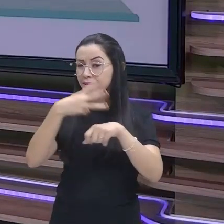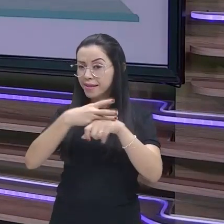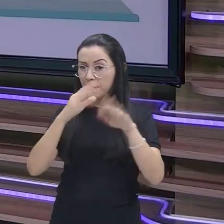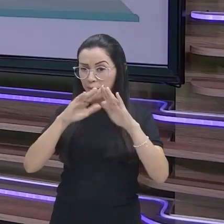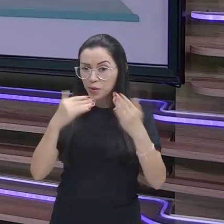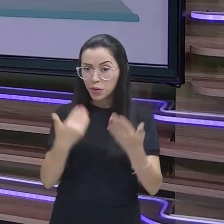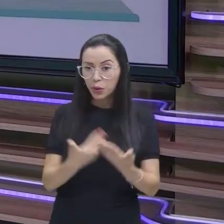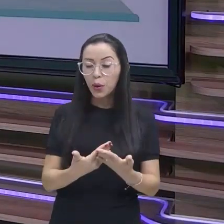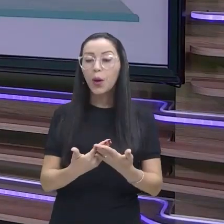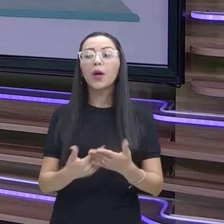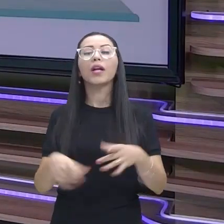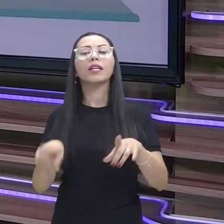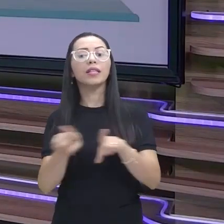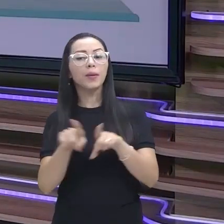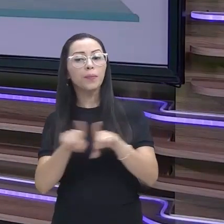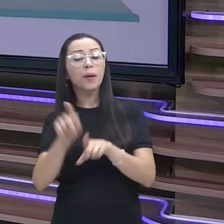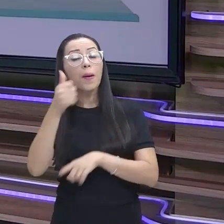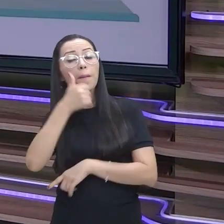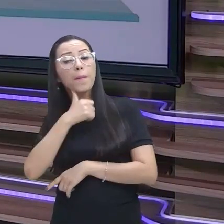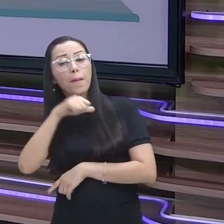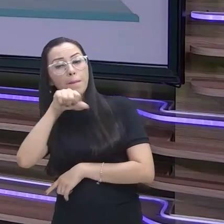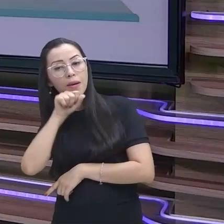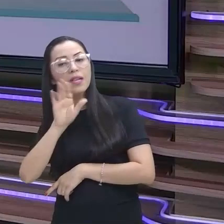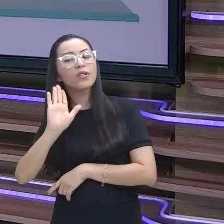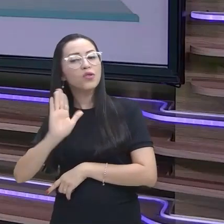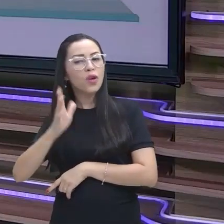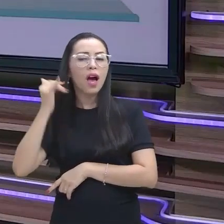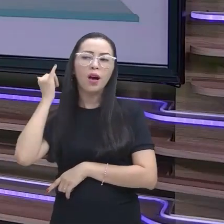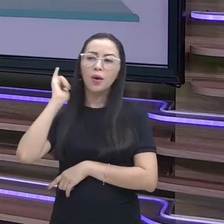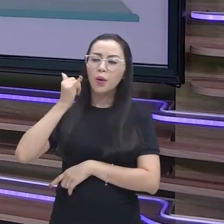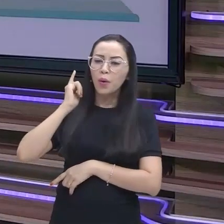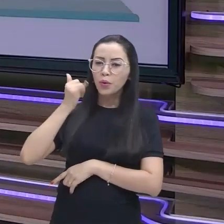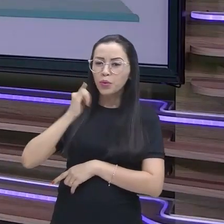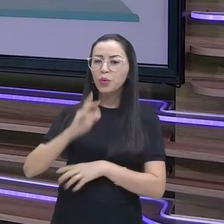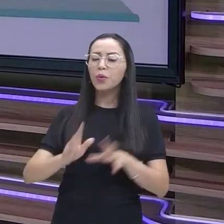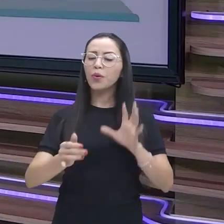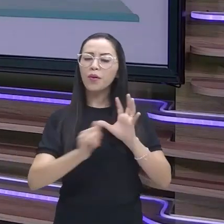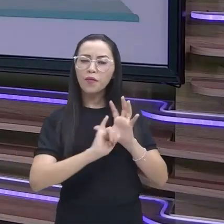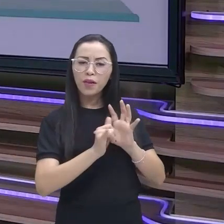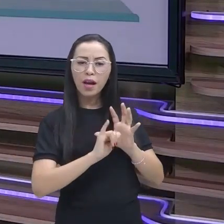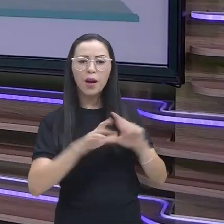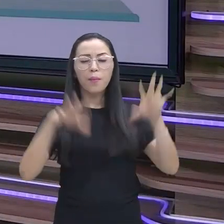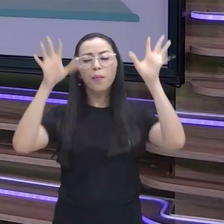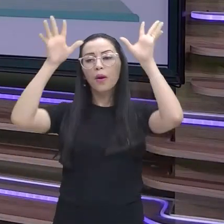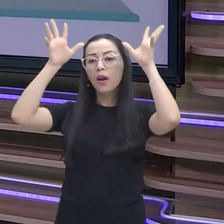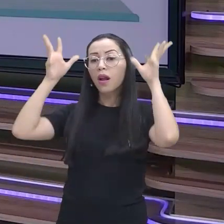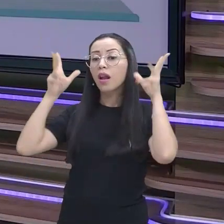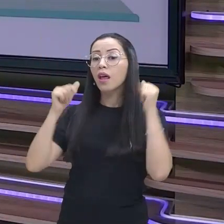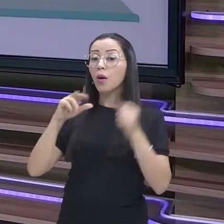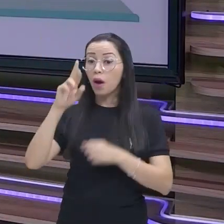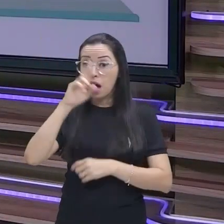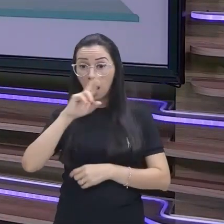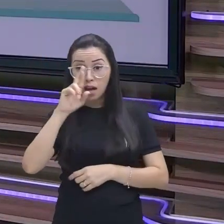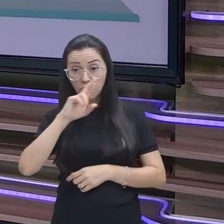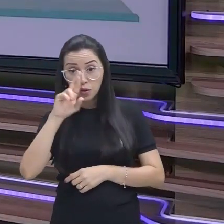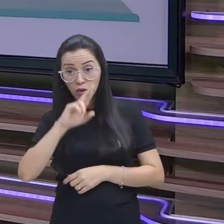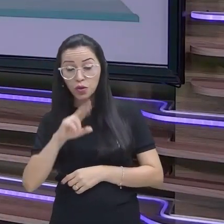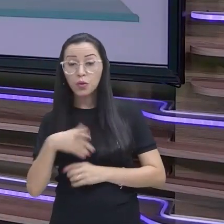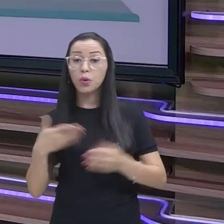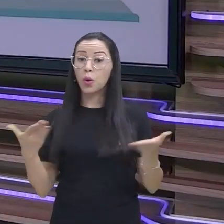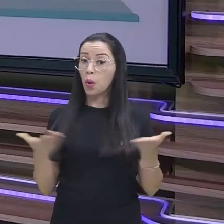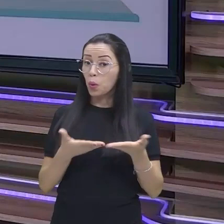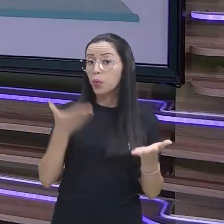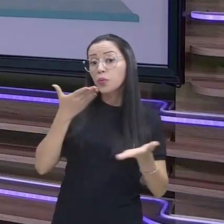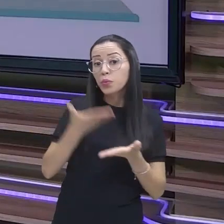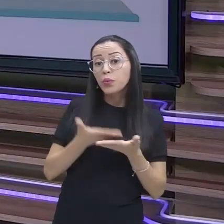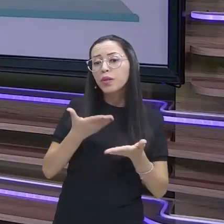gente. A historinha do leão e do ratinho, que é a fábula que hoje nós estudamos, ela é bastante